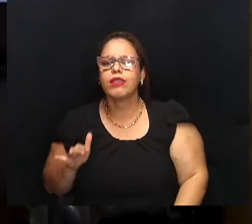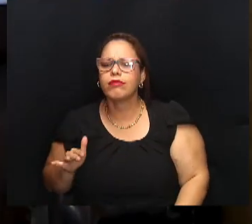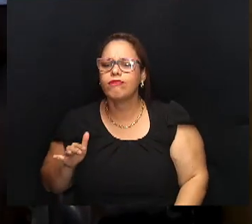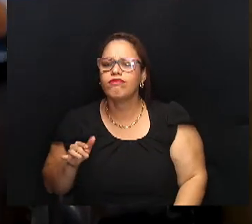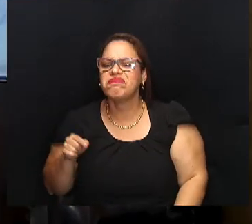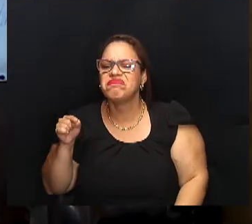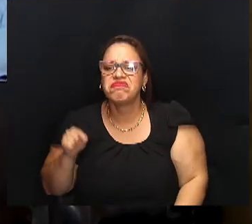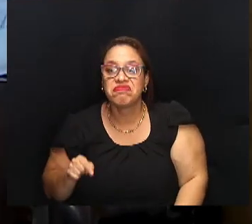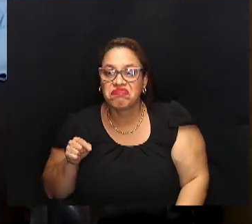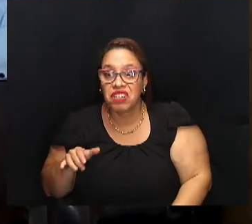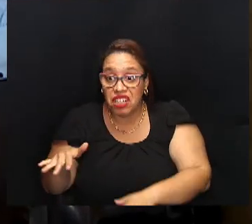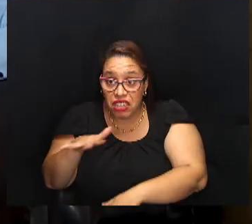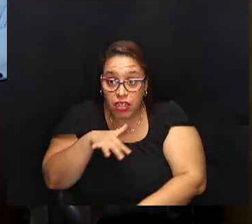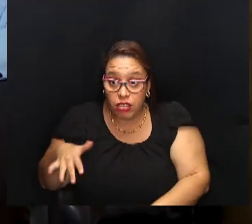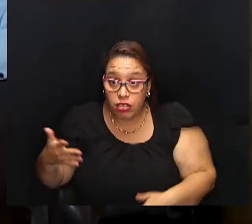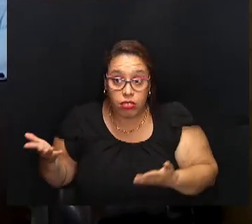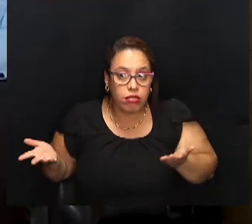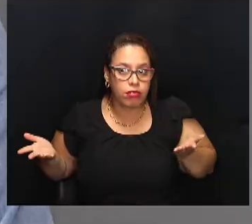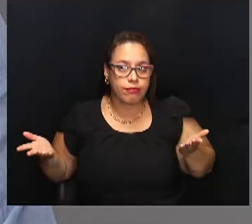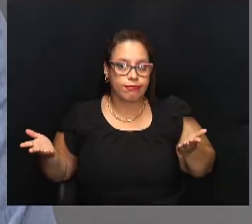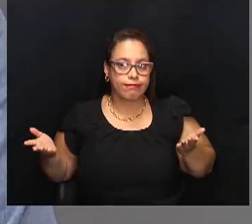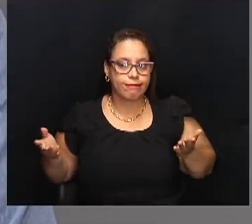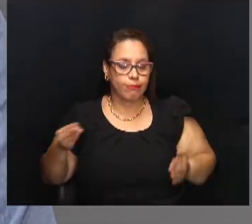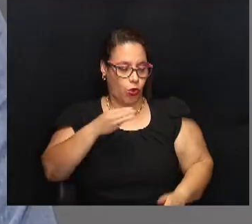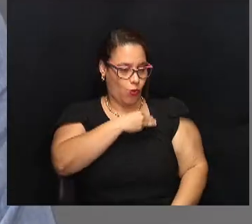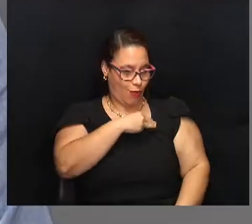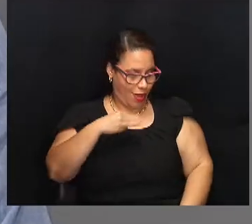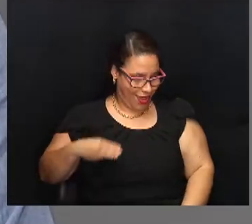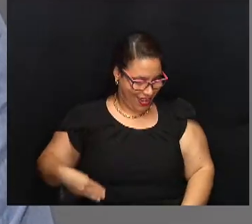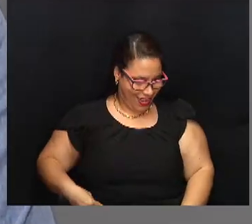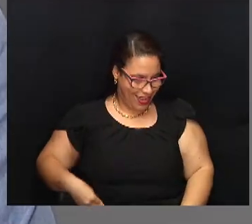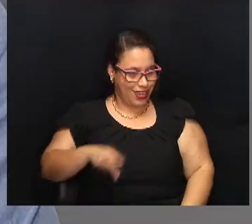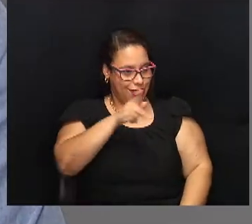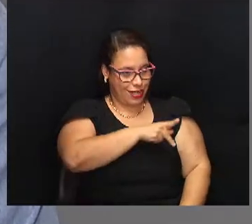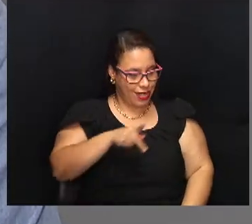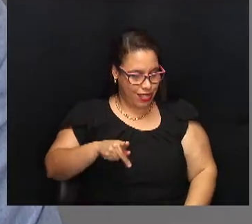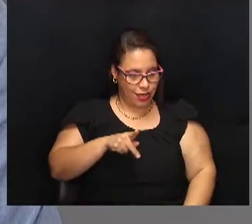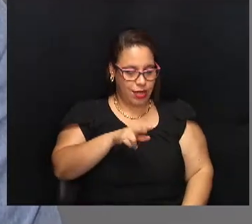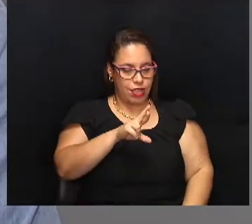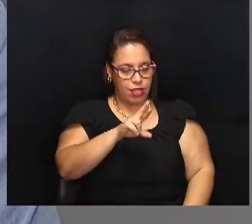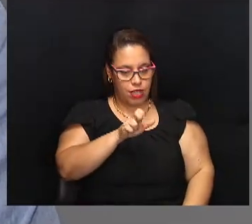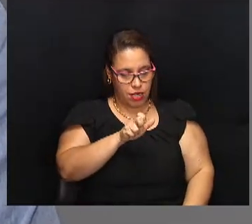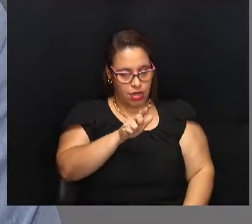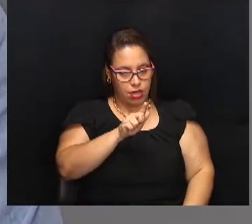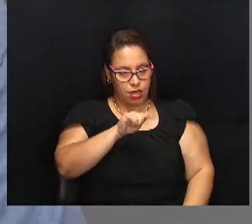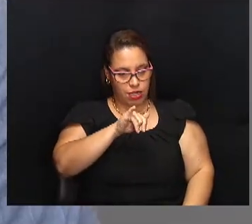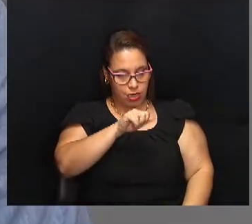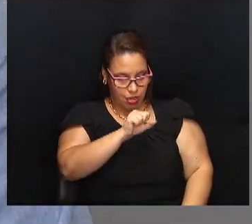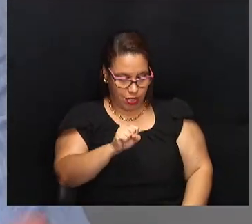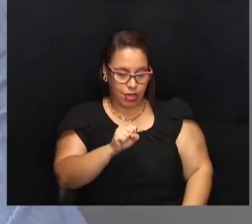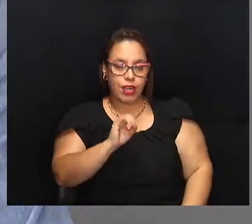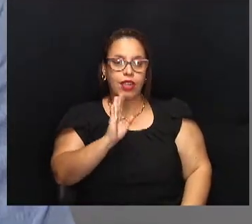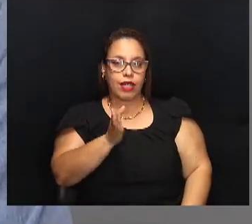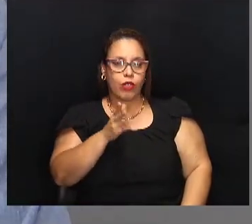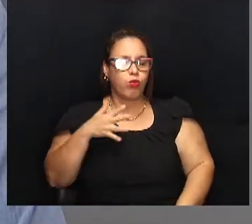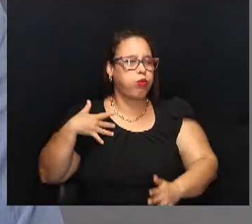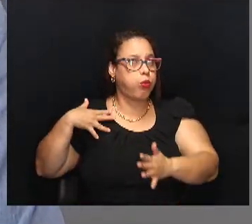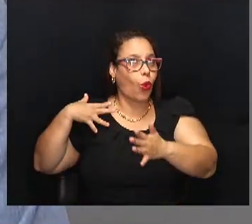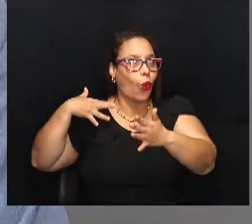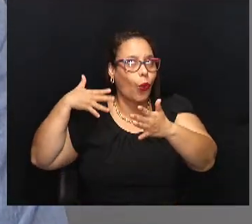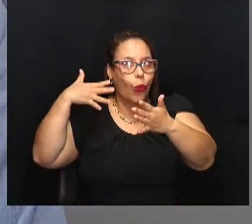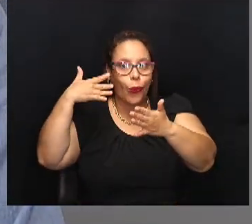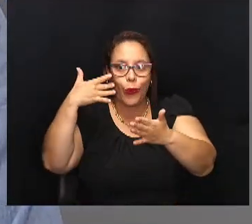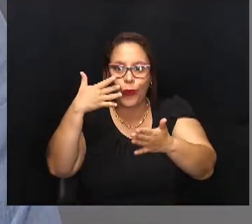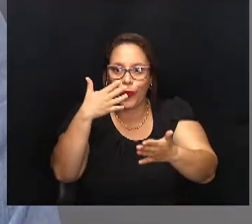aqui nessa região? Bom, o mestre, né, o professor Mestre Regis, ele já tem uma longa